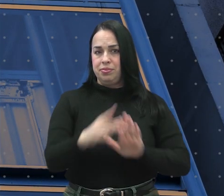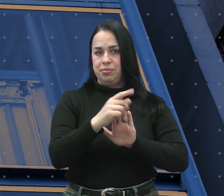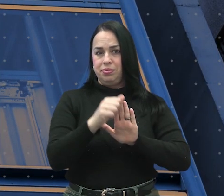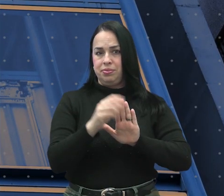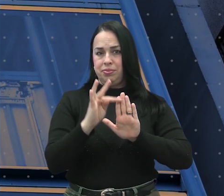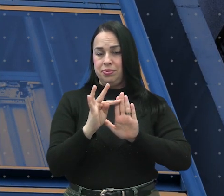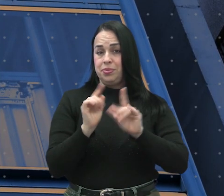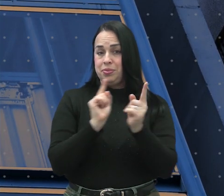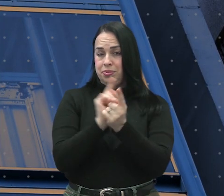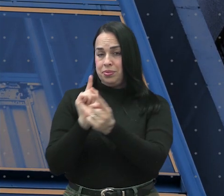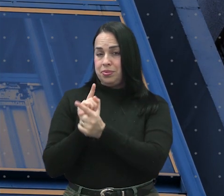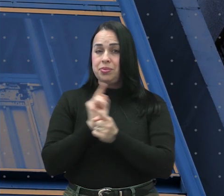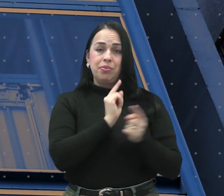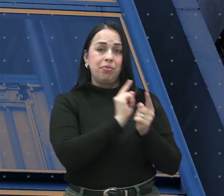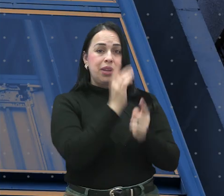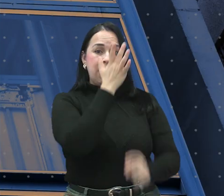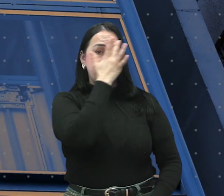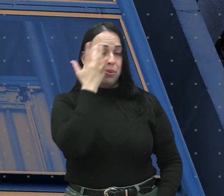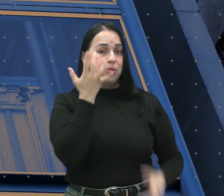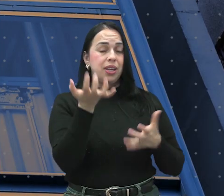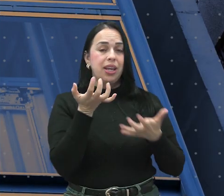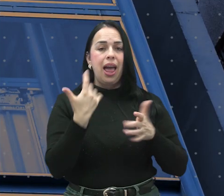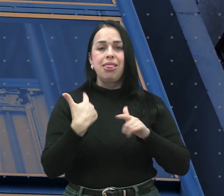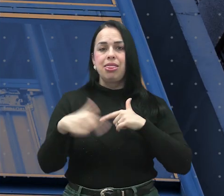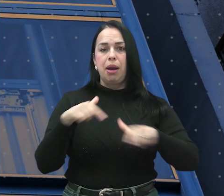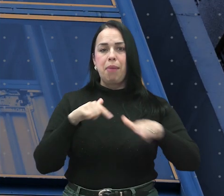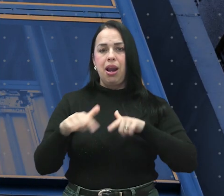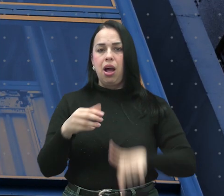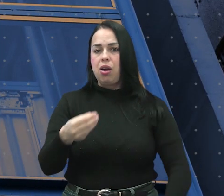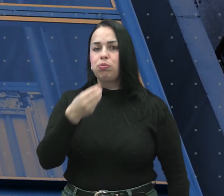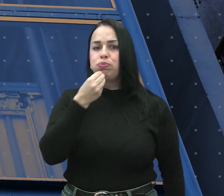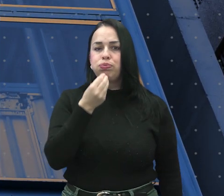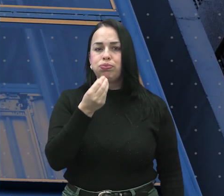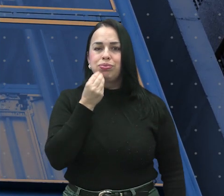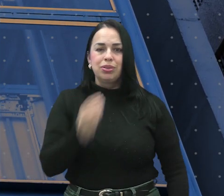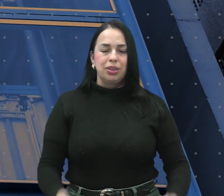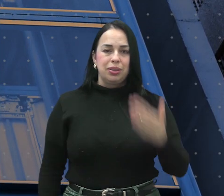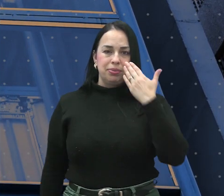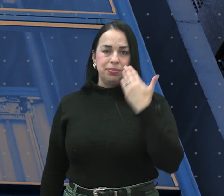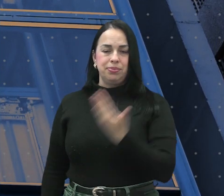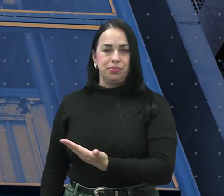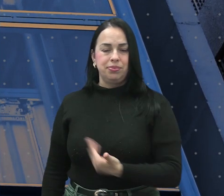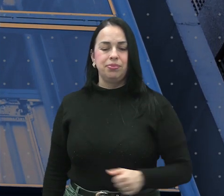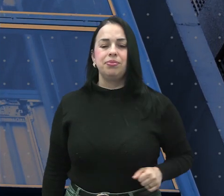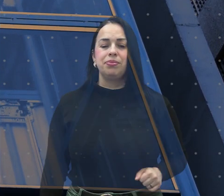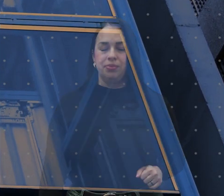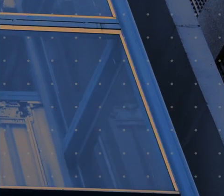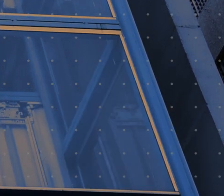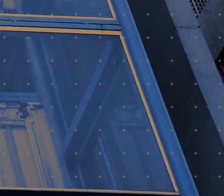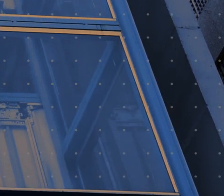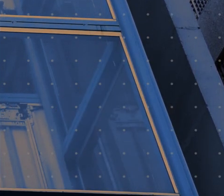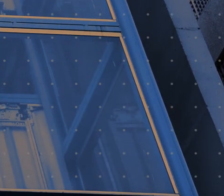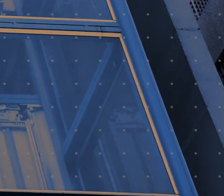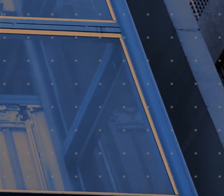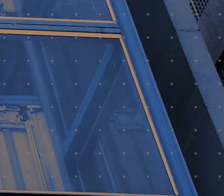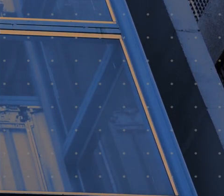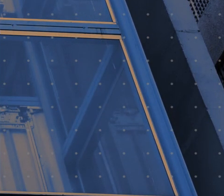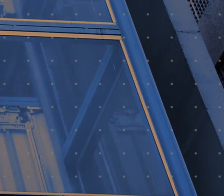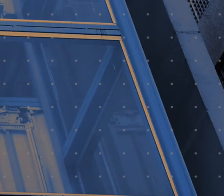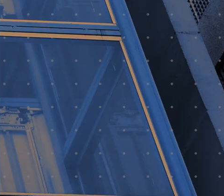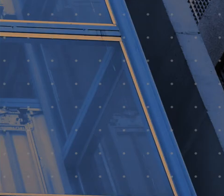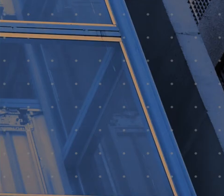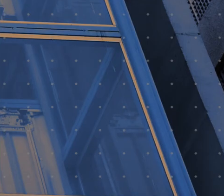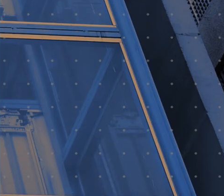O PAT, Posto de Atendimento ao Trabalhador de São José dos Campos, tem oportunidades de emprego para ajudante de